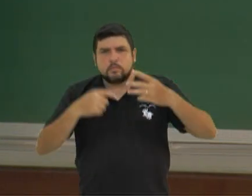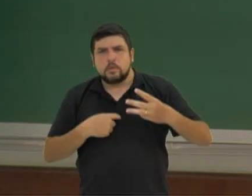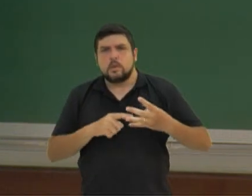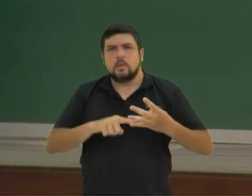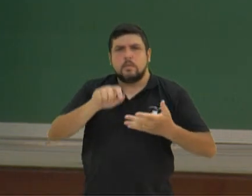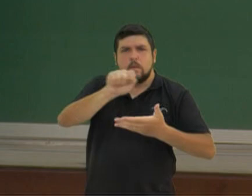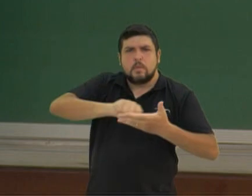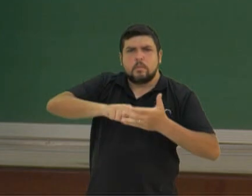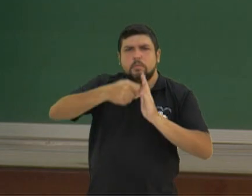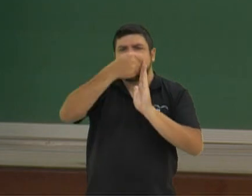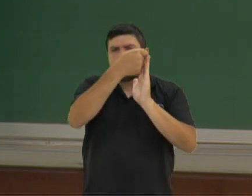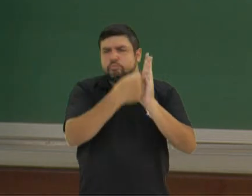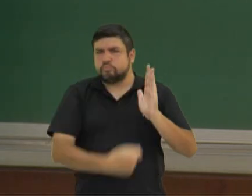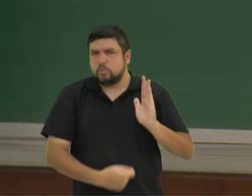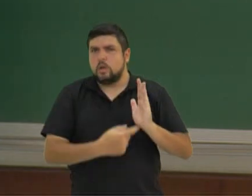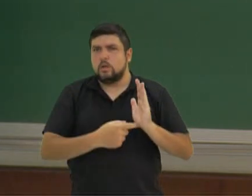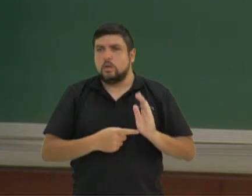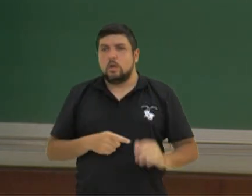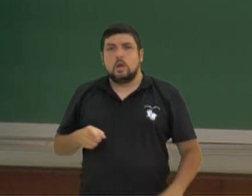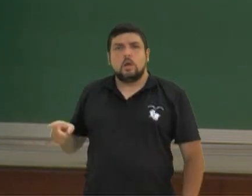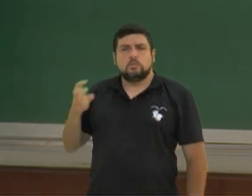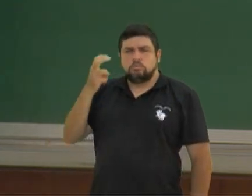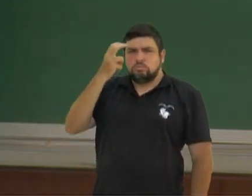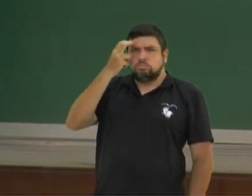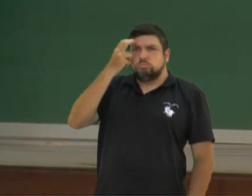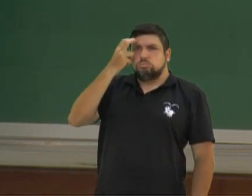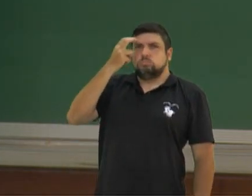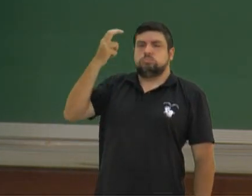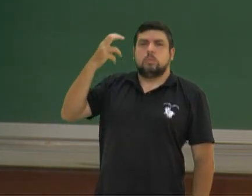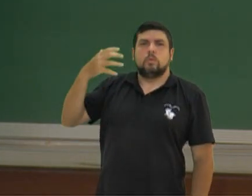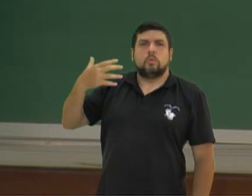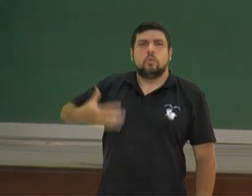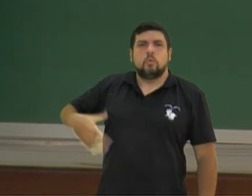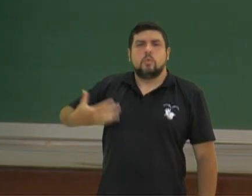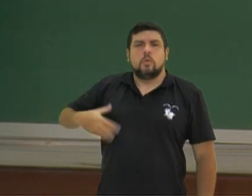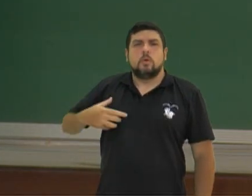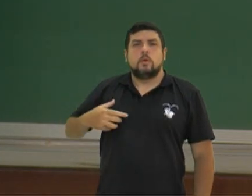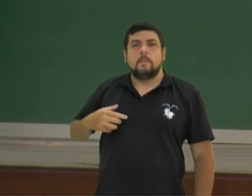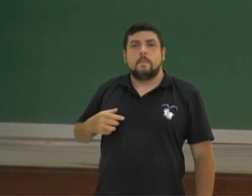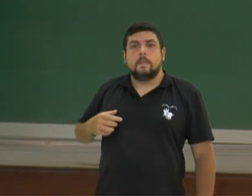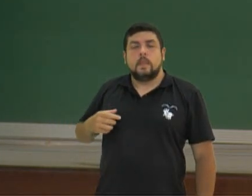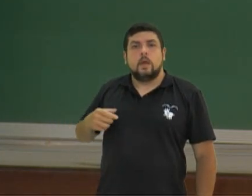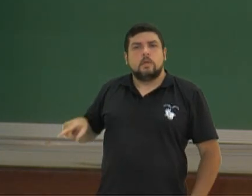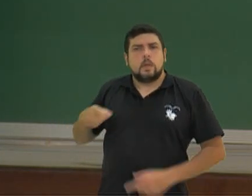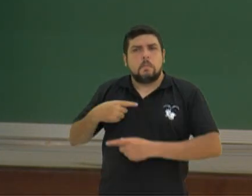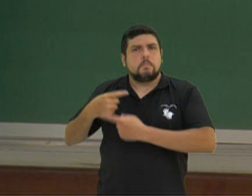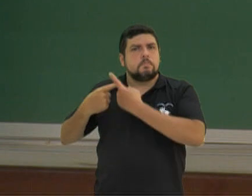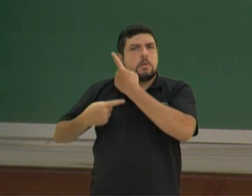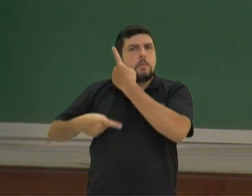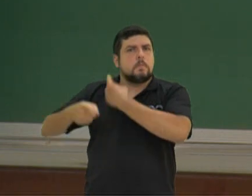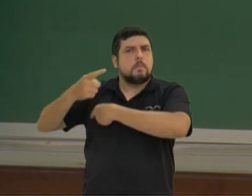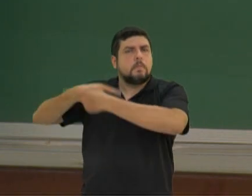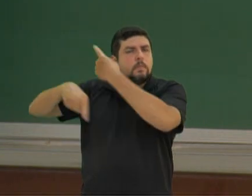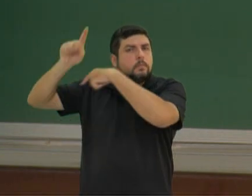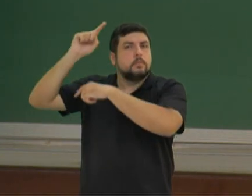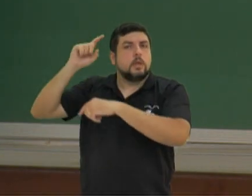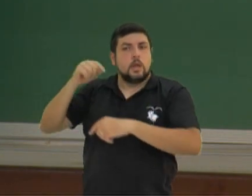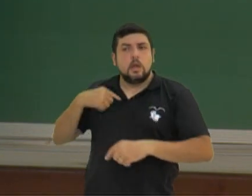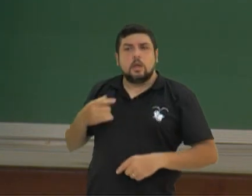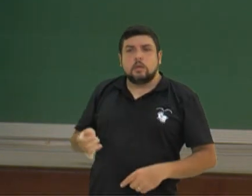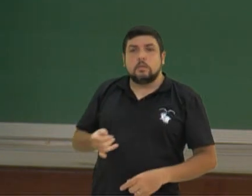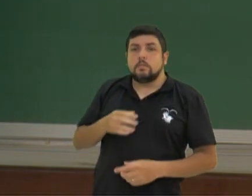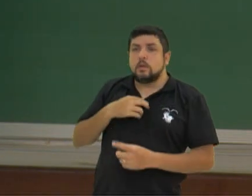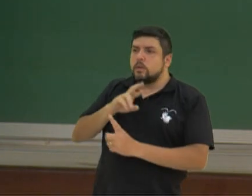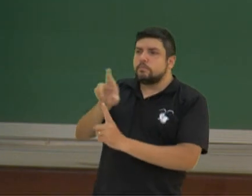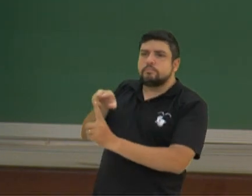ele era um homem, né, um grande gênio, que então ele acabava destacando-se, né, como um exemplo